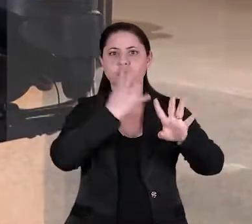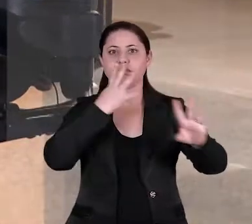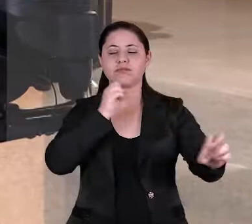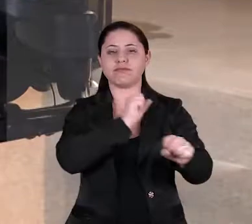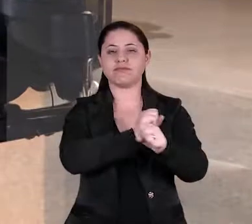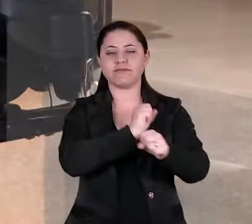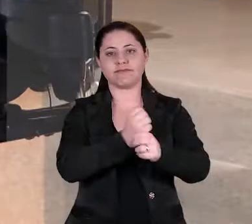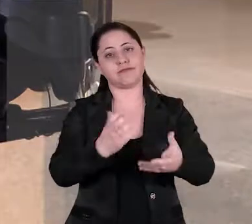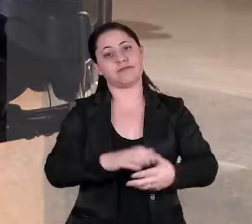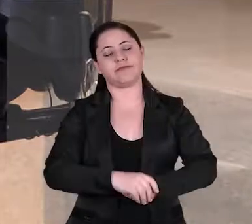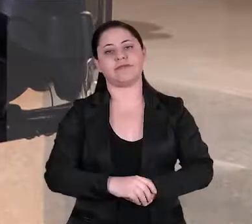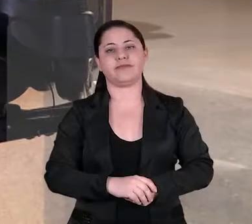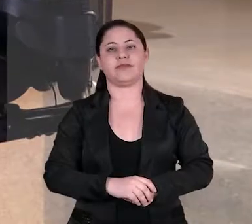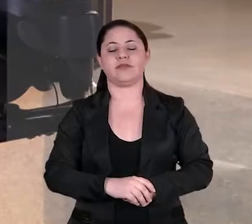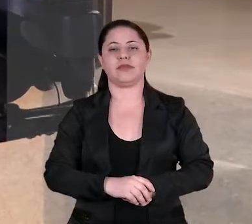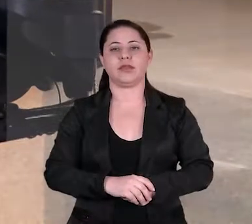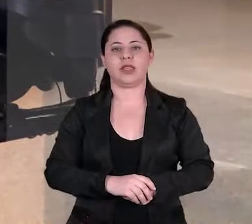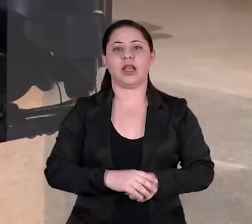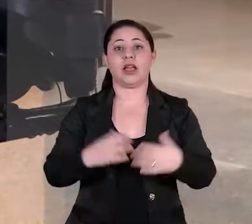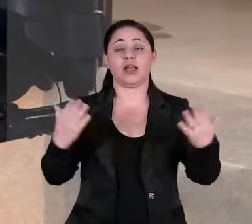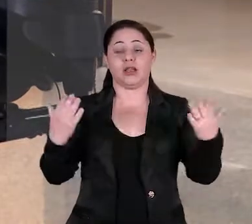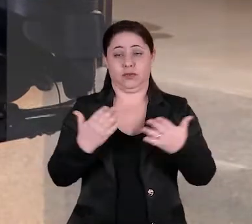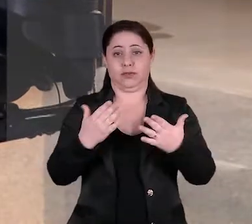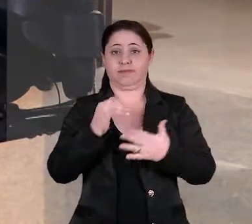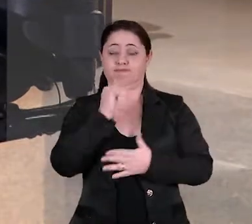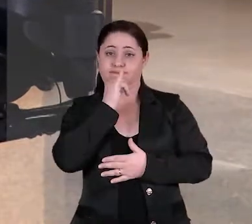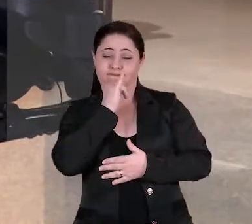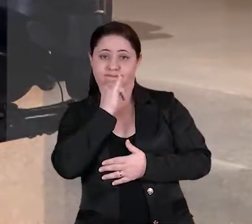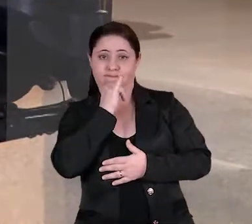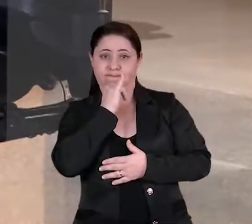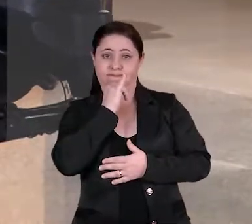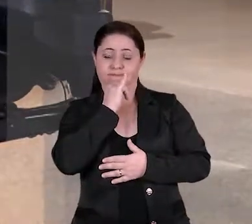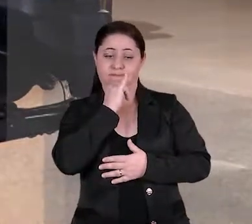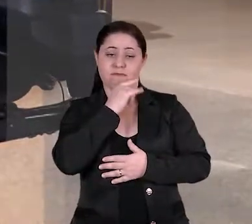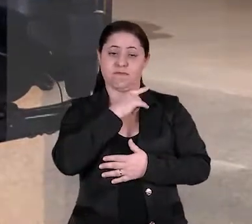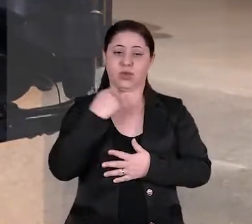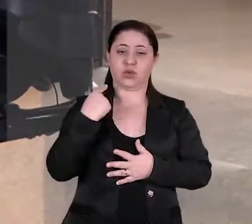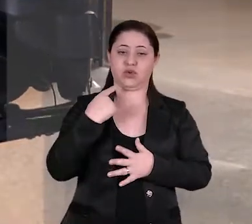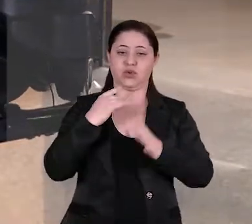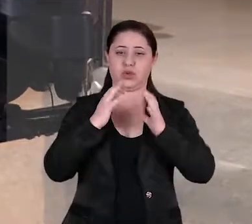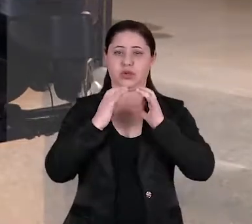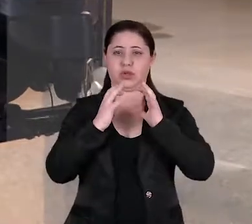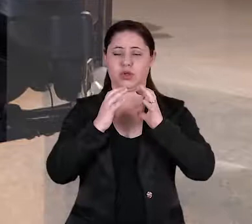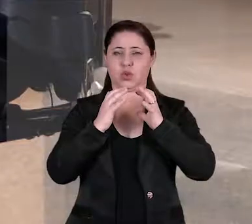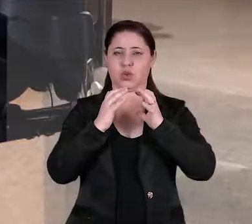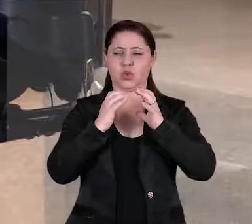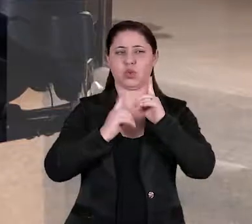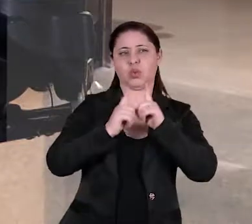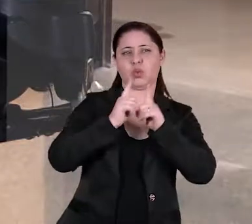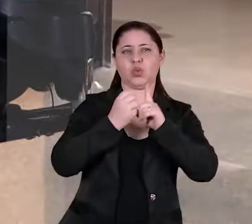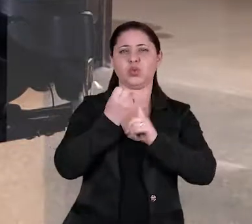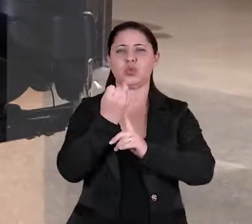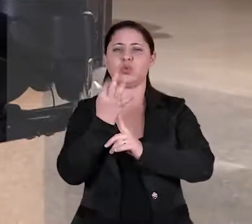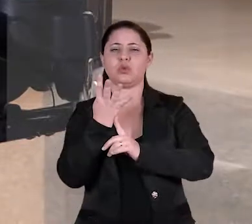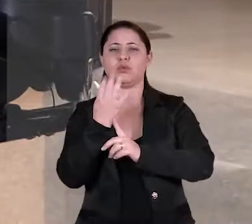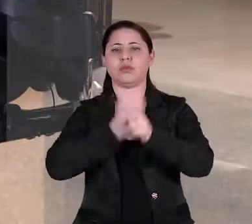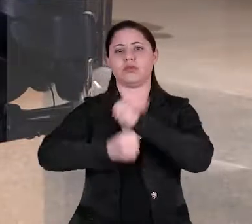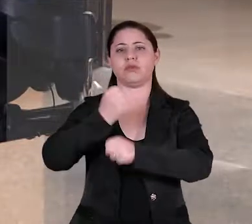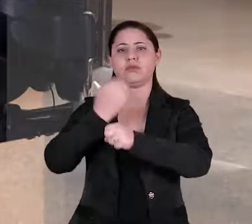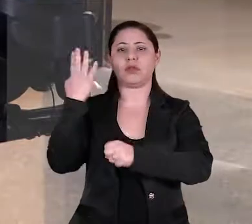pessoas que aguardam na fila. No caso da morte encefálica, né? Você me falou que os números do ano passado